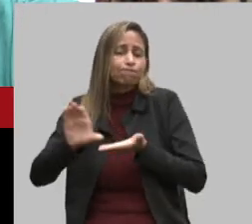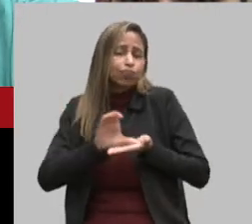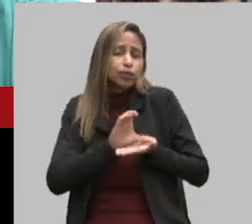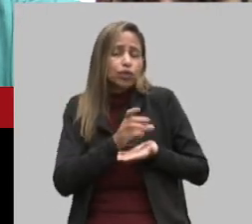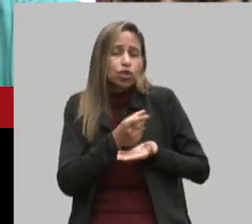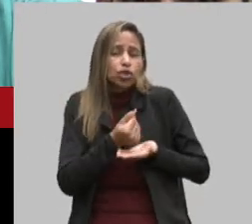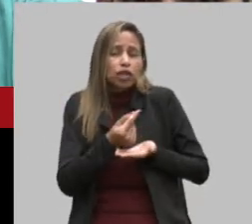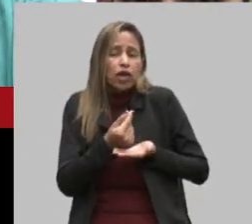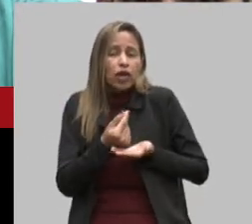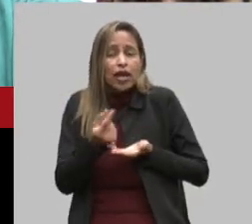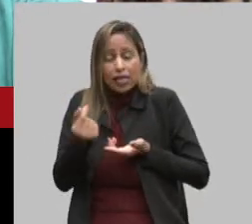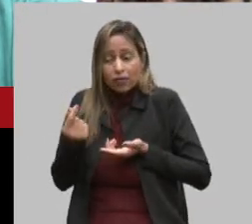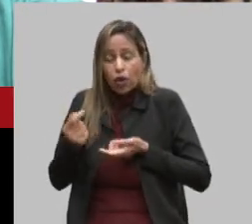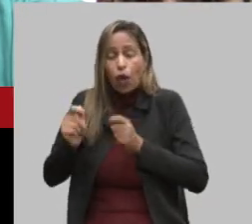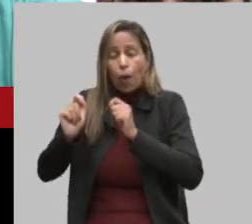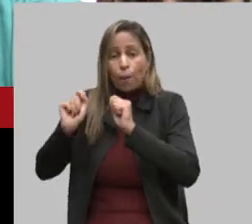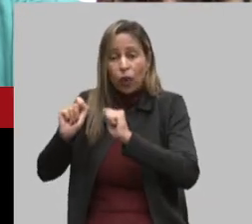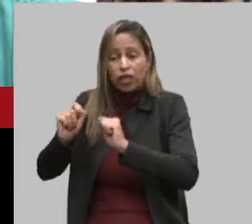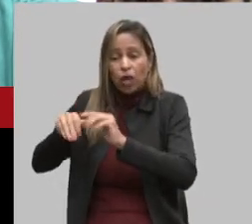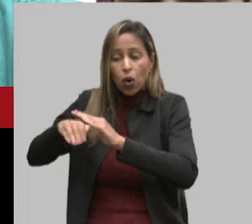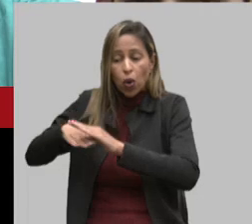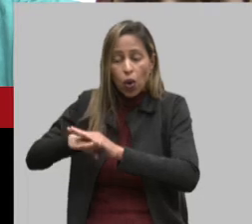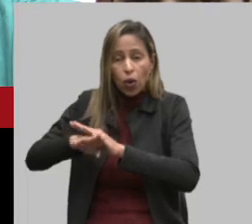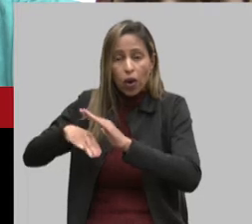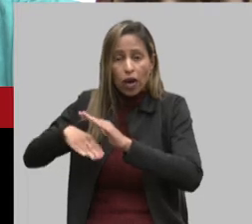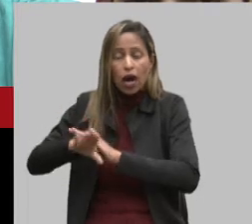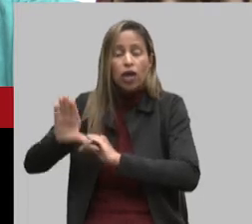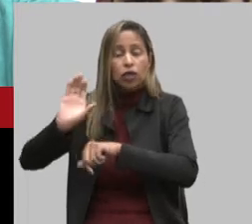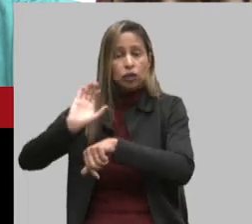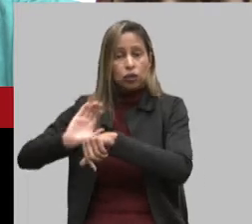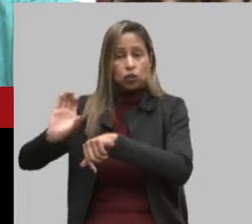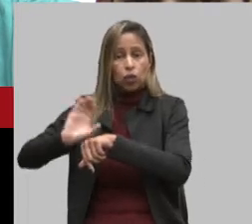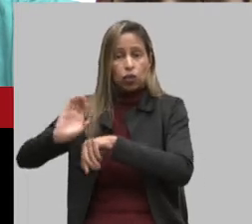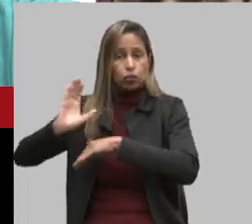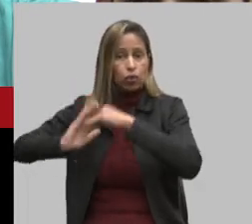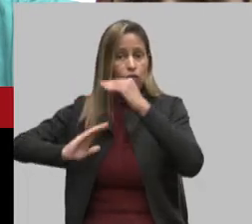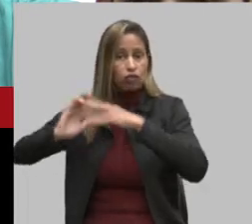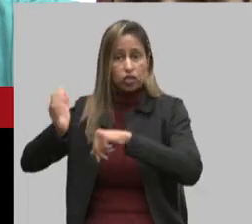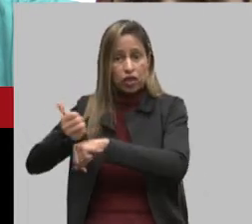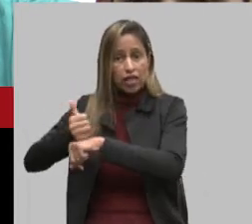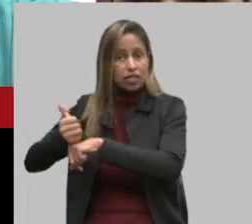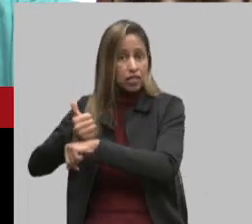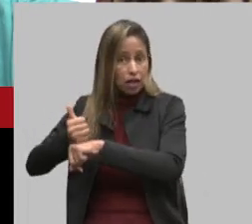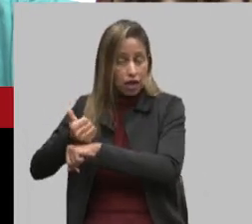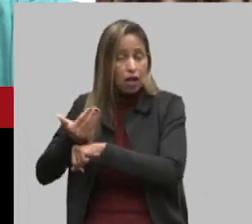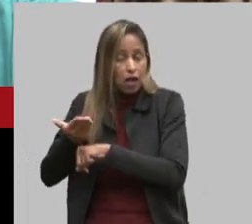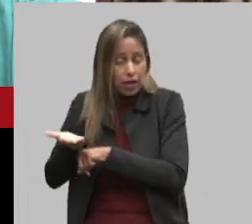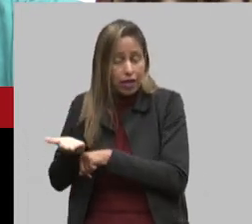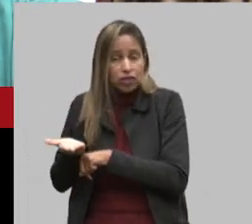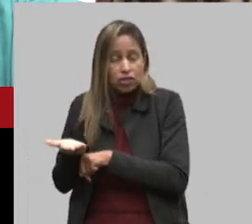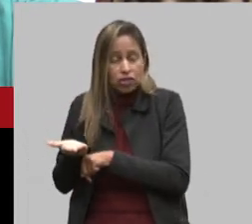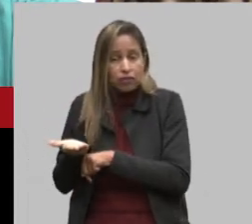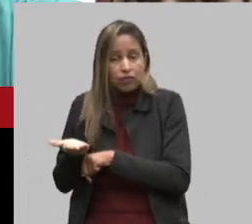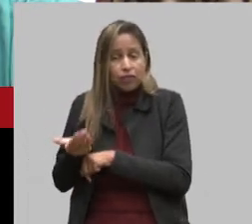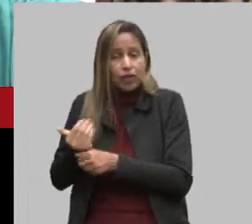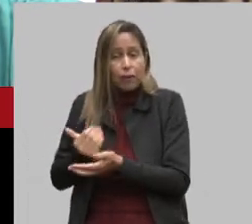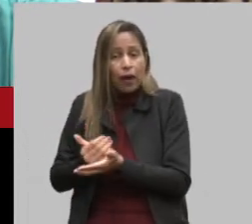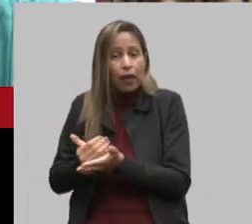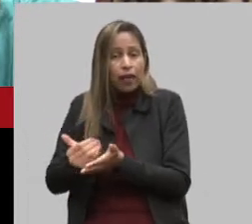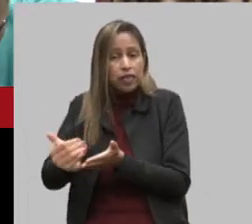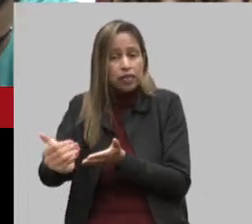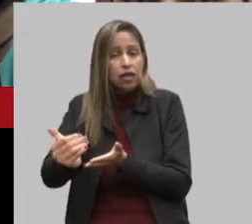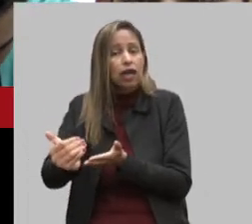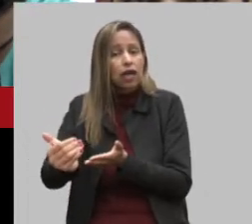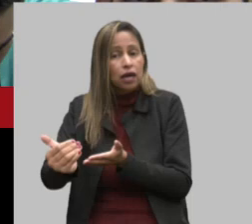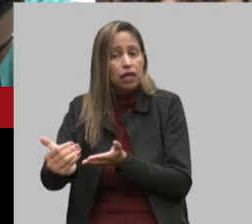poderia muito bem tá colocando em cursos e profissional profissionalizantes para iniciantes para quem